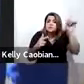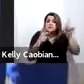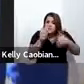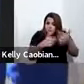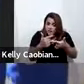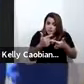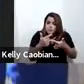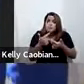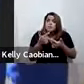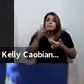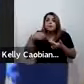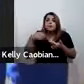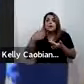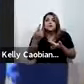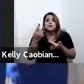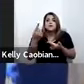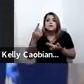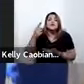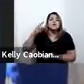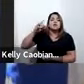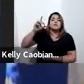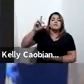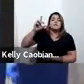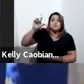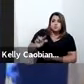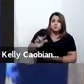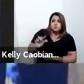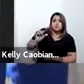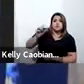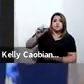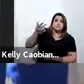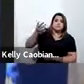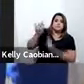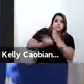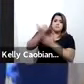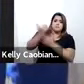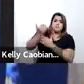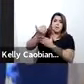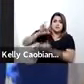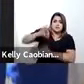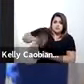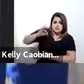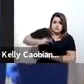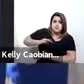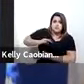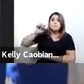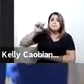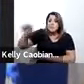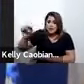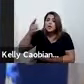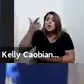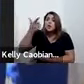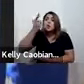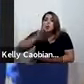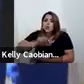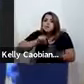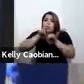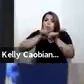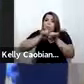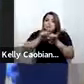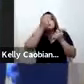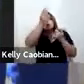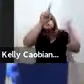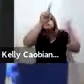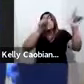barateasse seus custos e trouxesse o que ela chama de competitividade, mas não